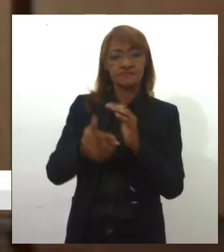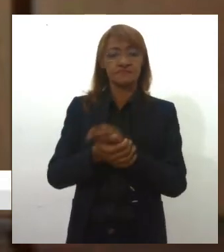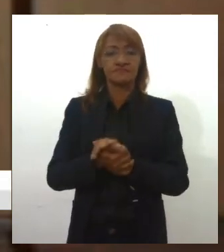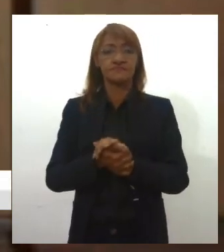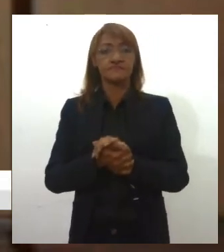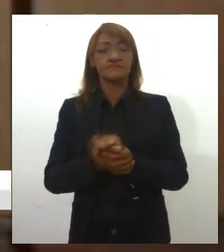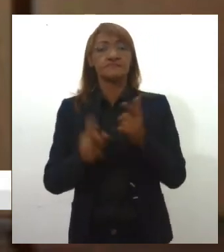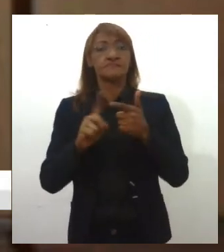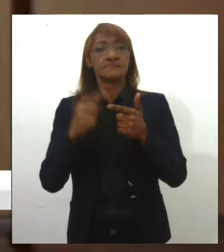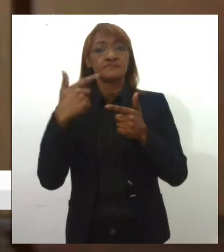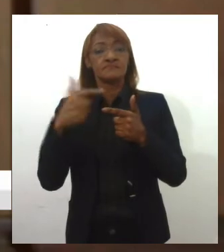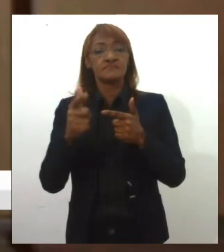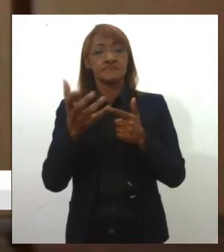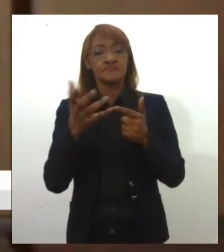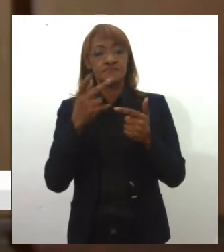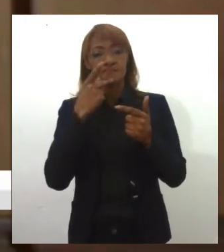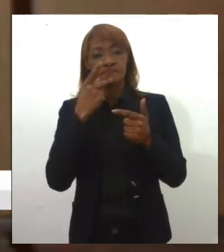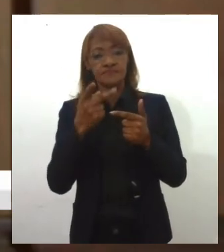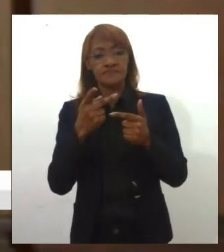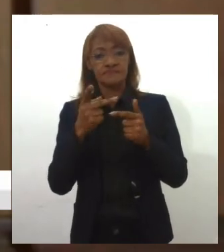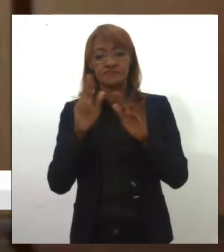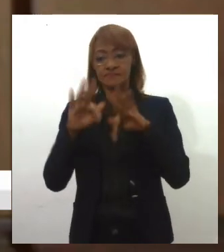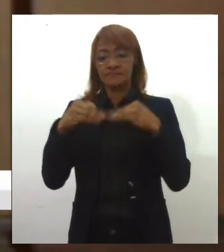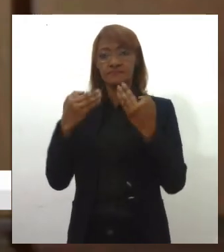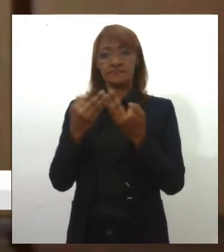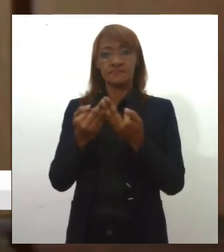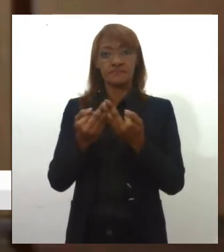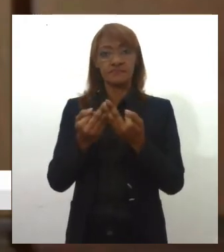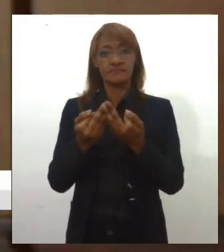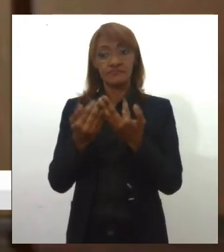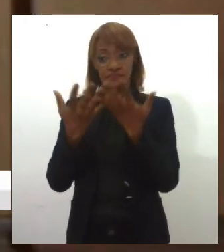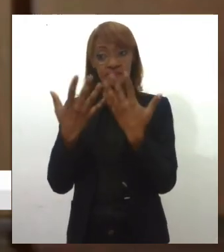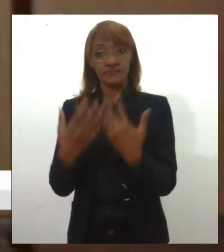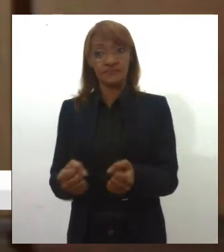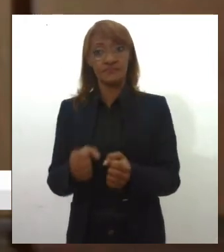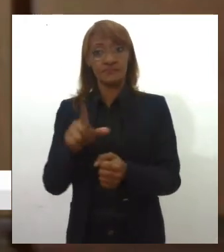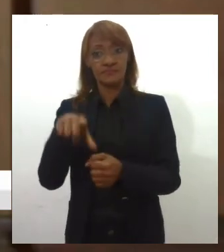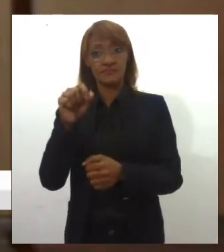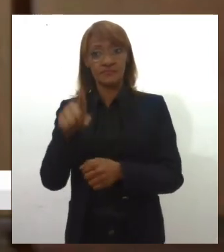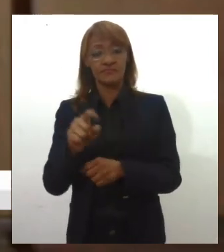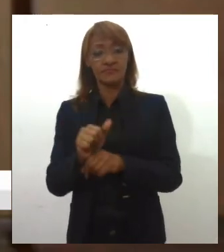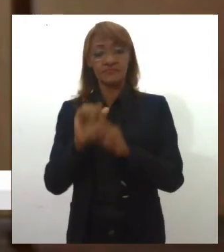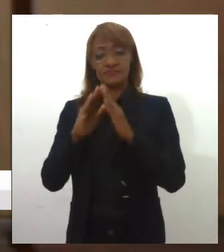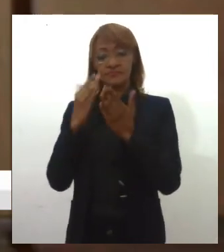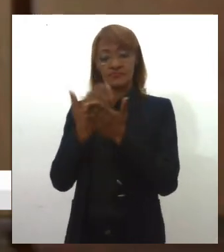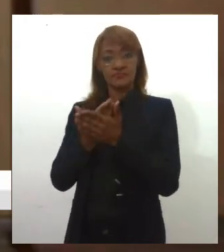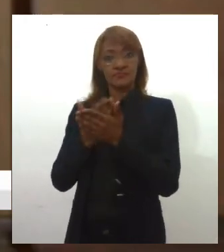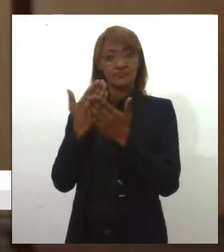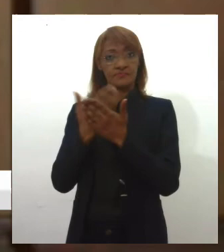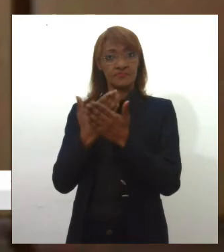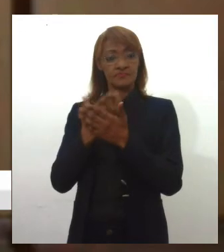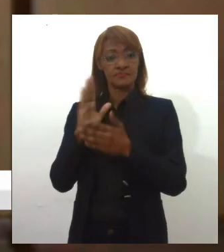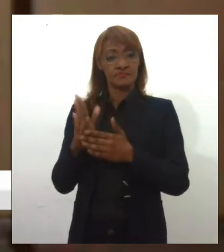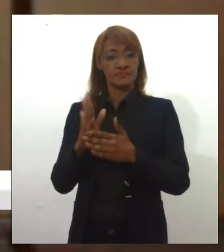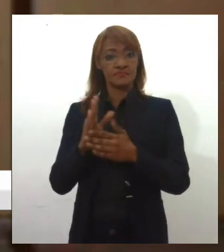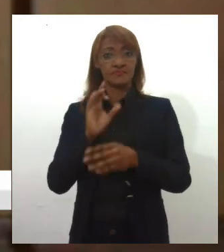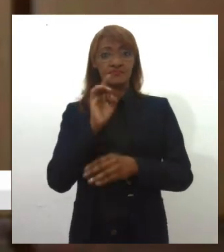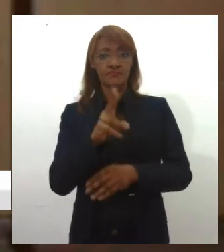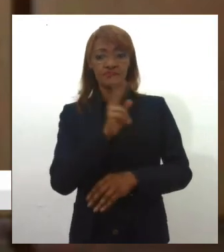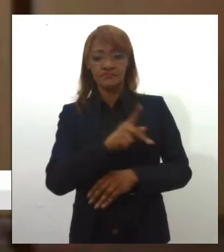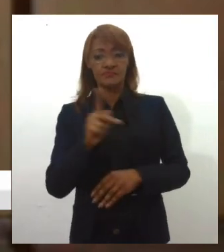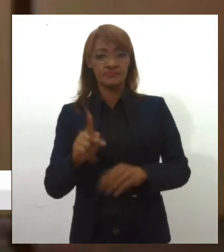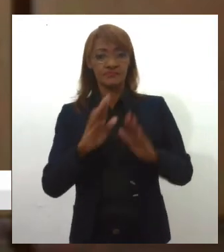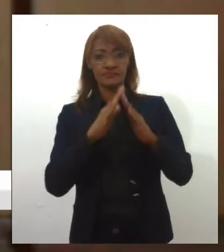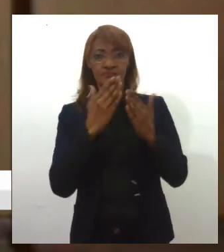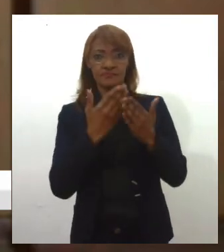que eu queria colocar para as famílias que pensam em adotar essa prática é o seguinte: a escola sozinha não é a